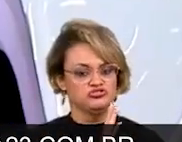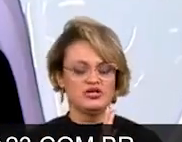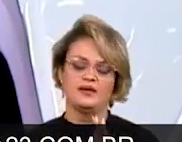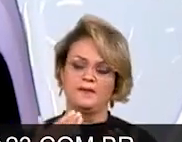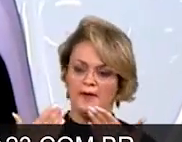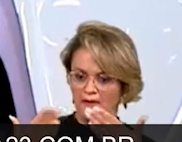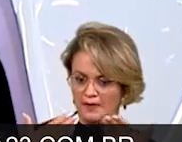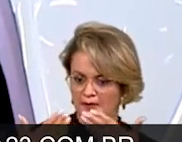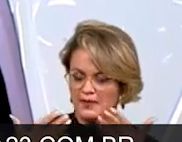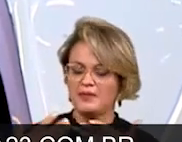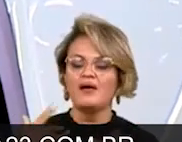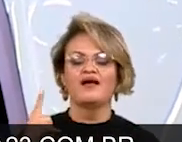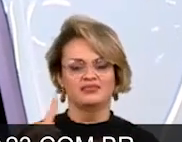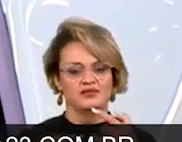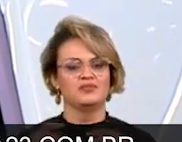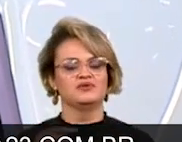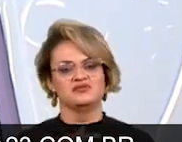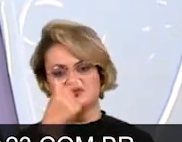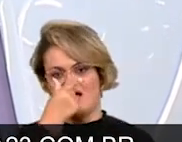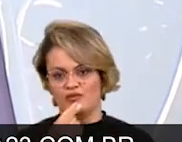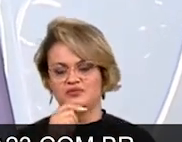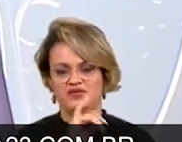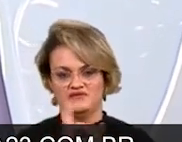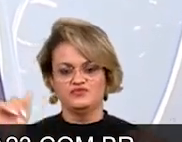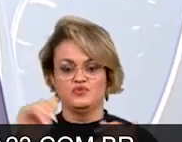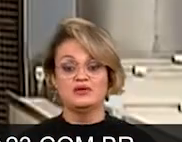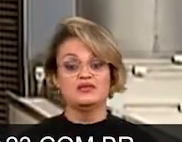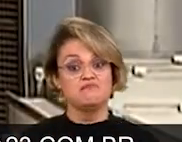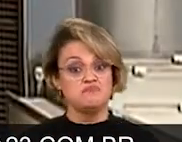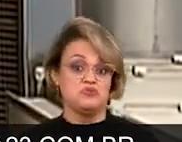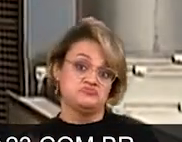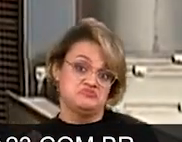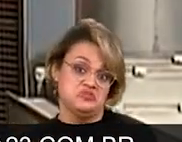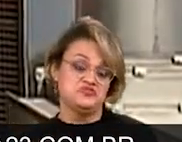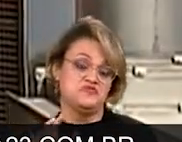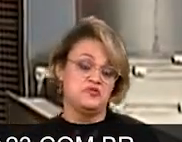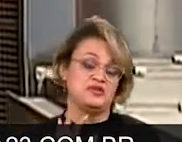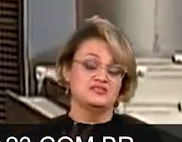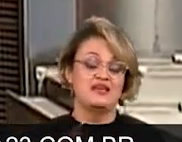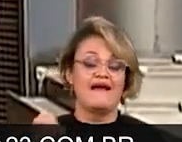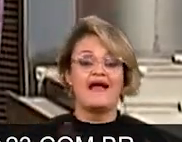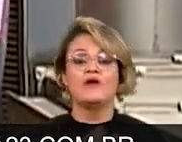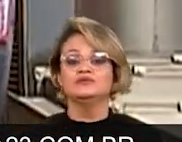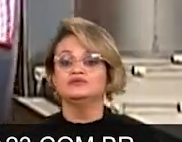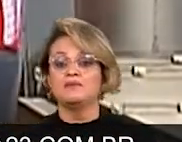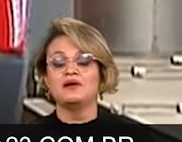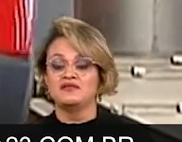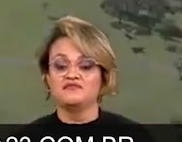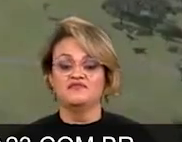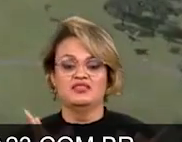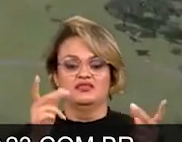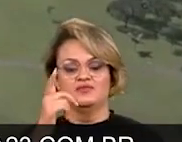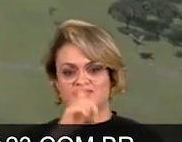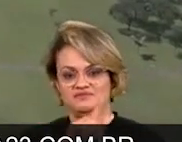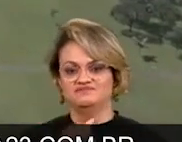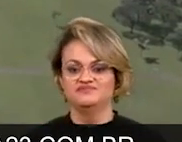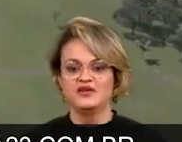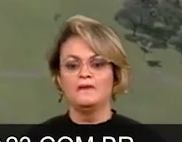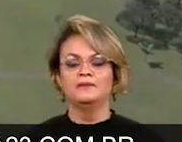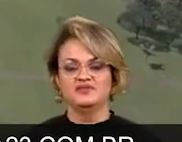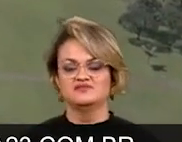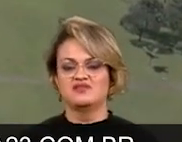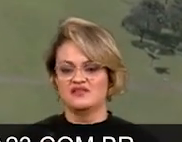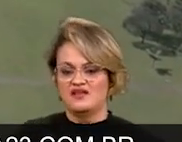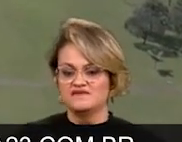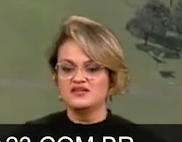já poderão surtir efeito no escoamento dos veículos que estão em estoque nas montadoras. O Ministério da